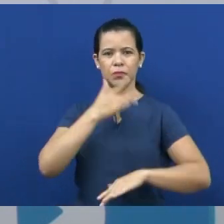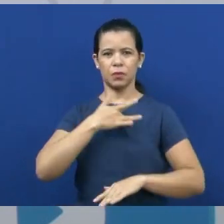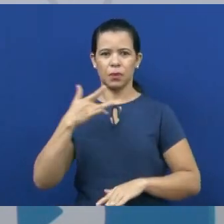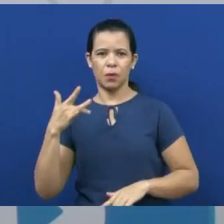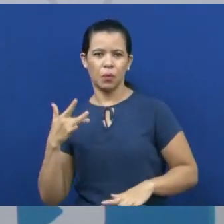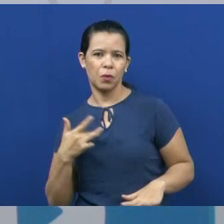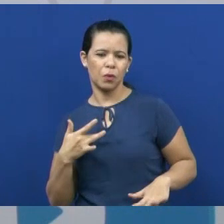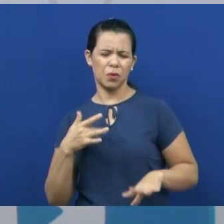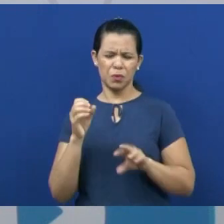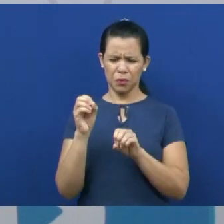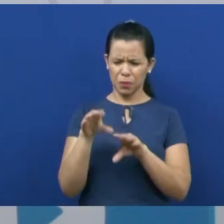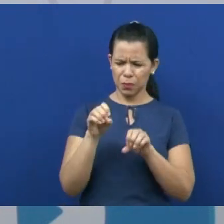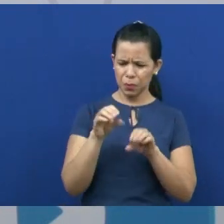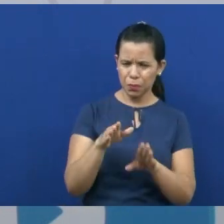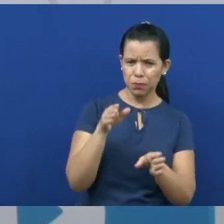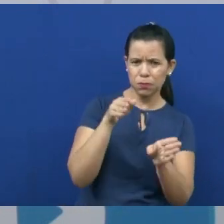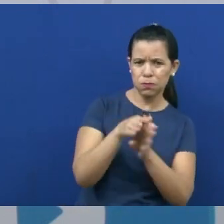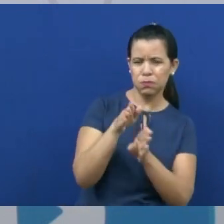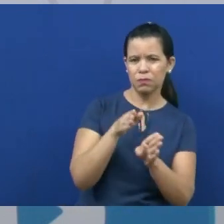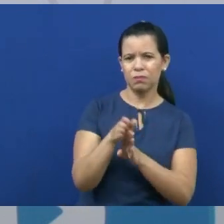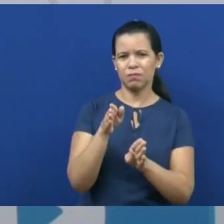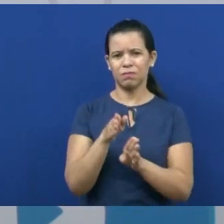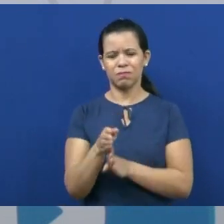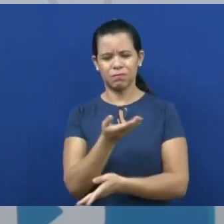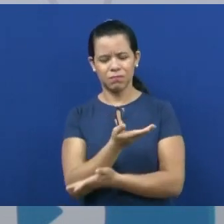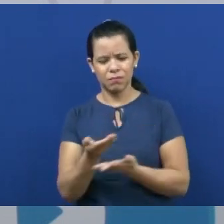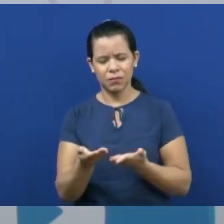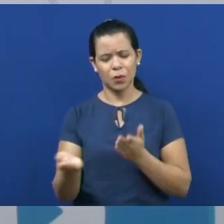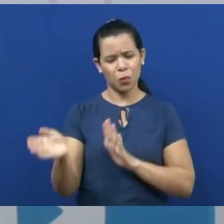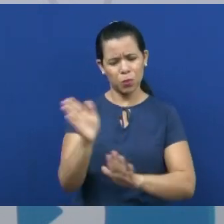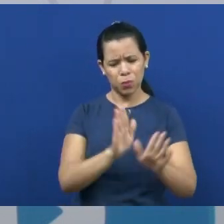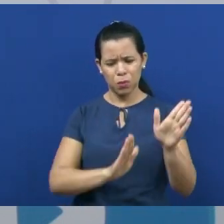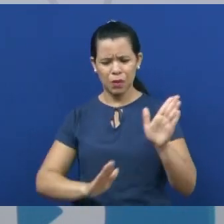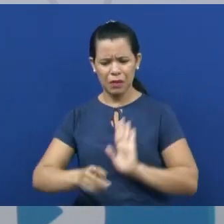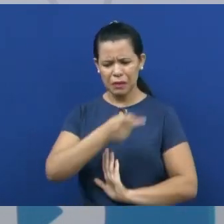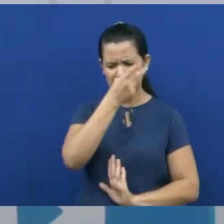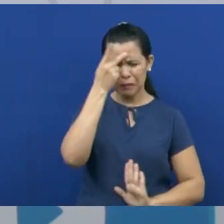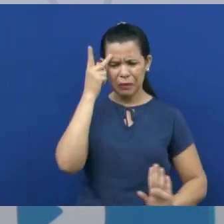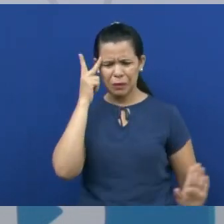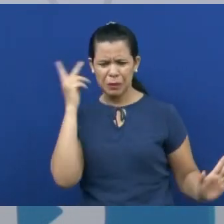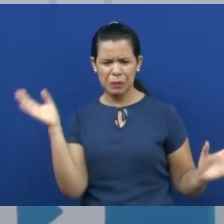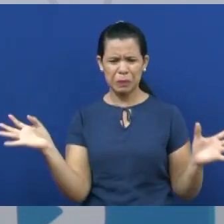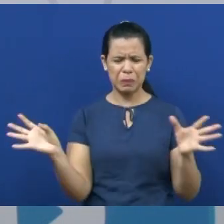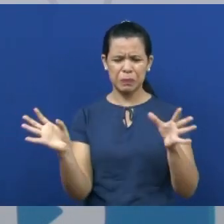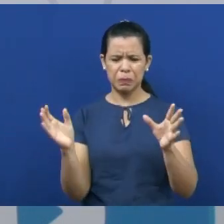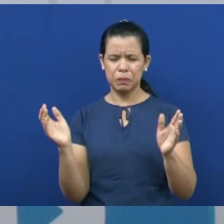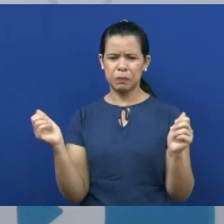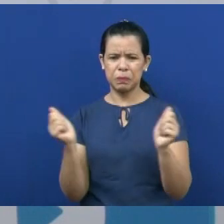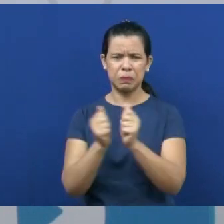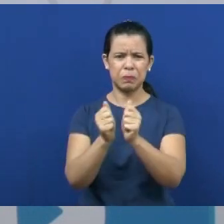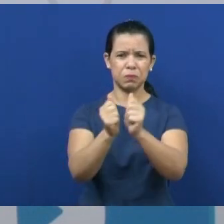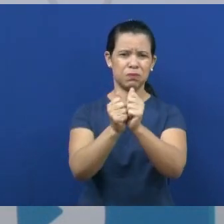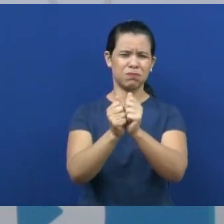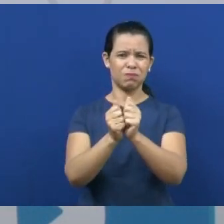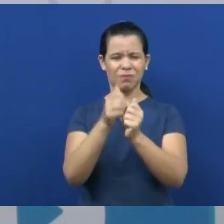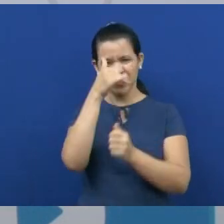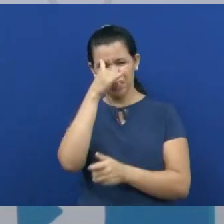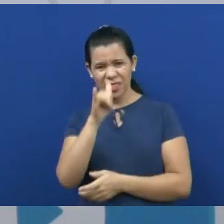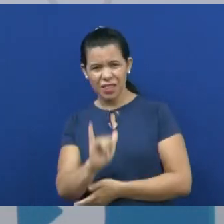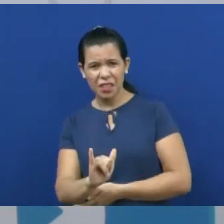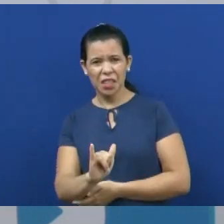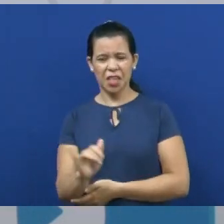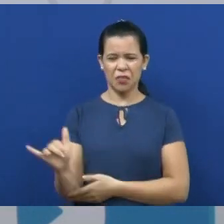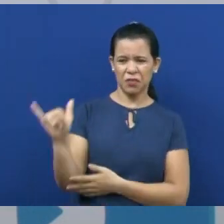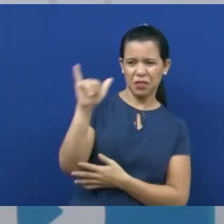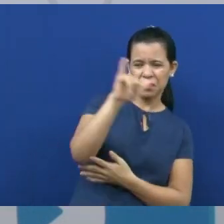tomem cuidado com a aglomeração de pessoas, com viagens e